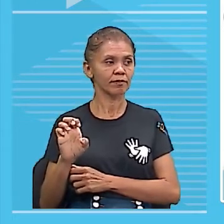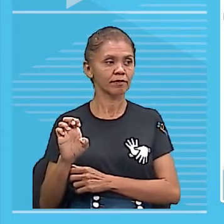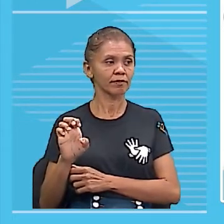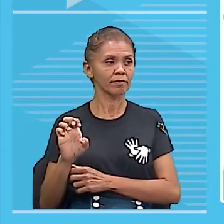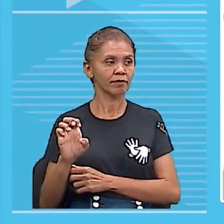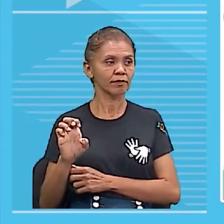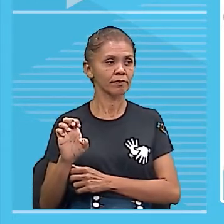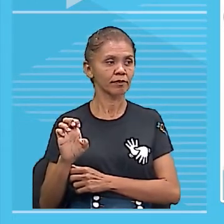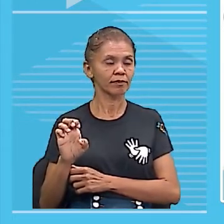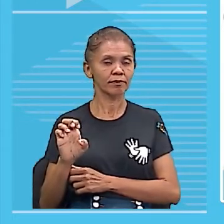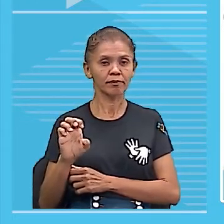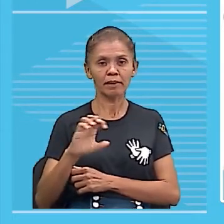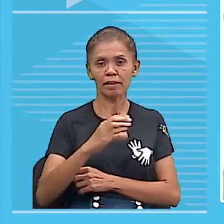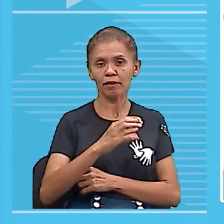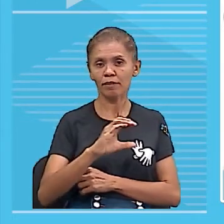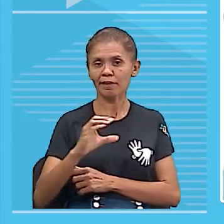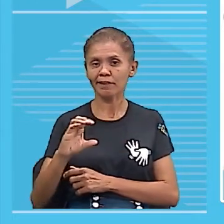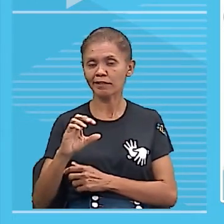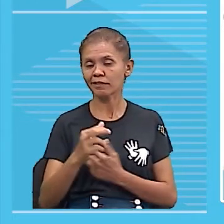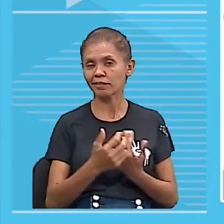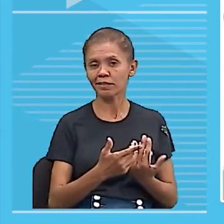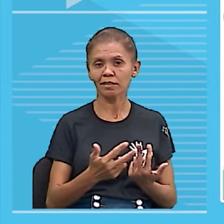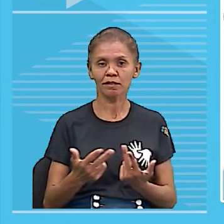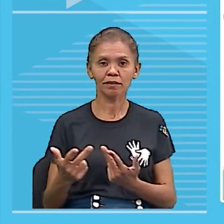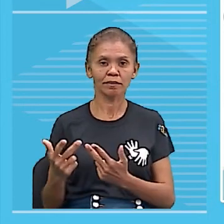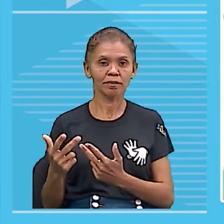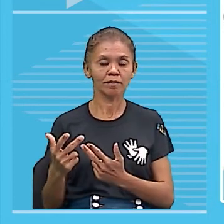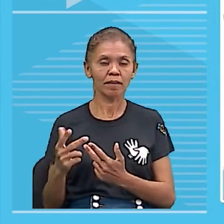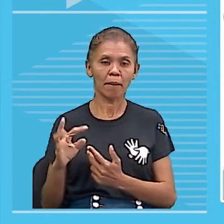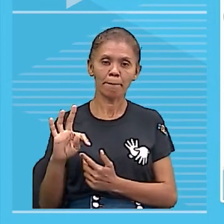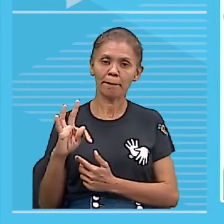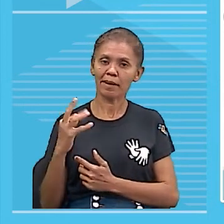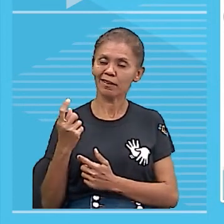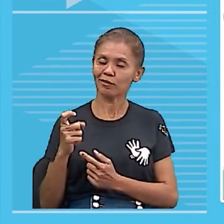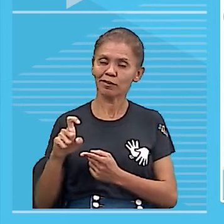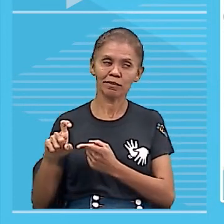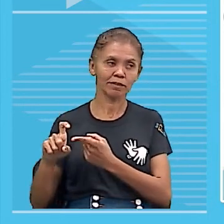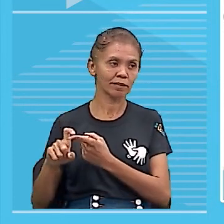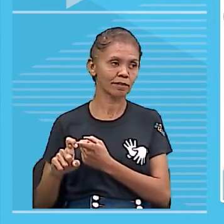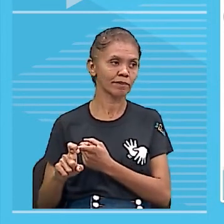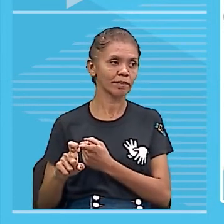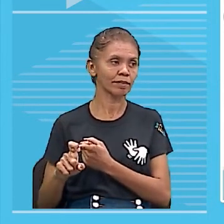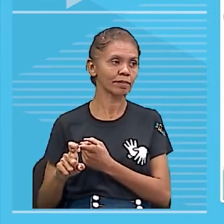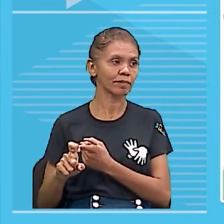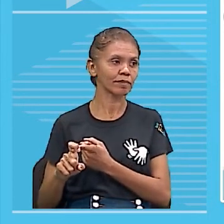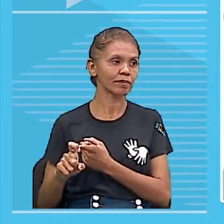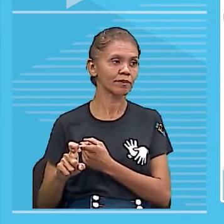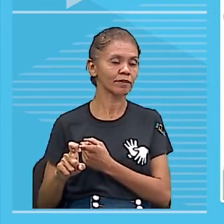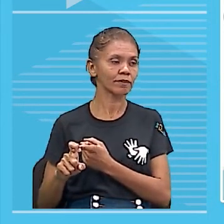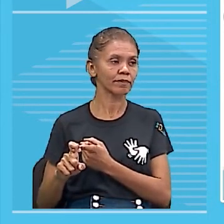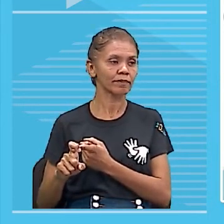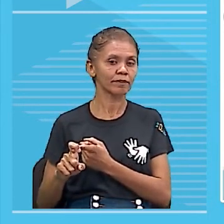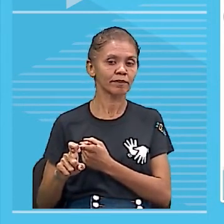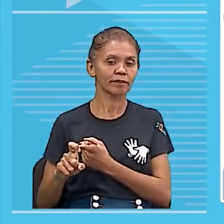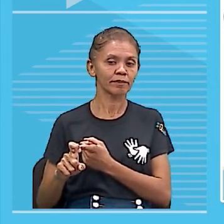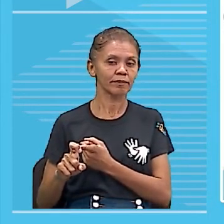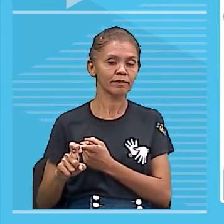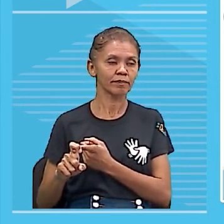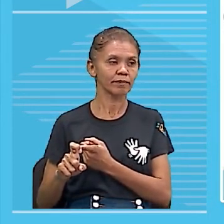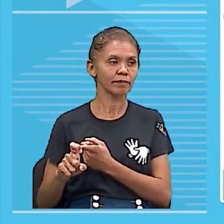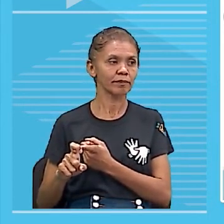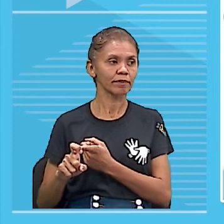a mesma corrente elétrica para todos os resistores o que eu vou observar